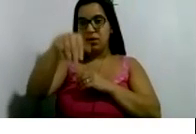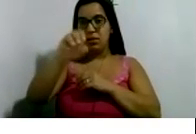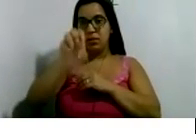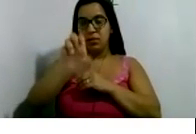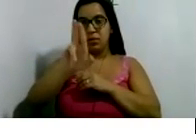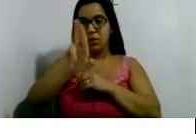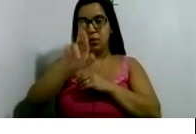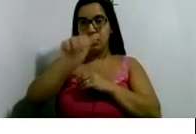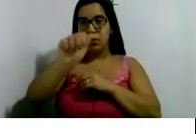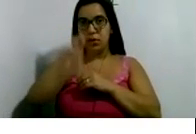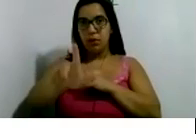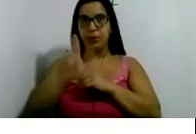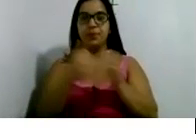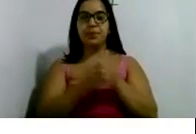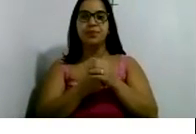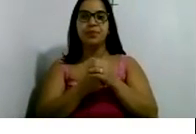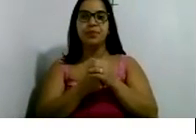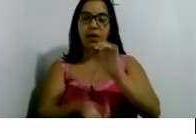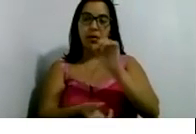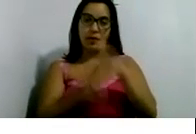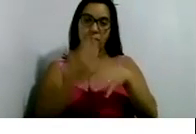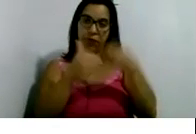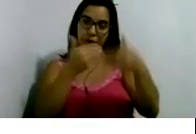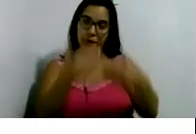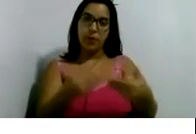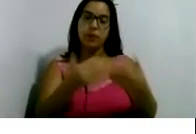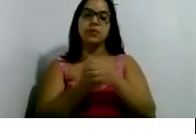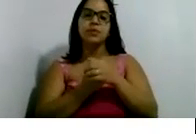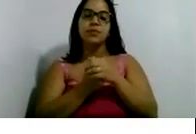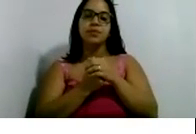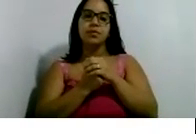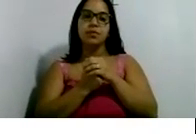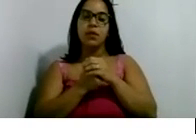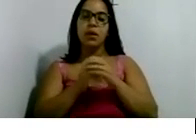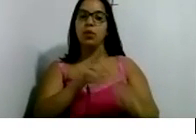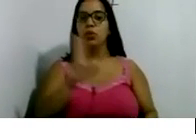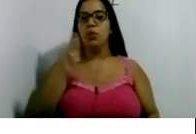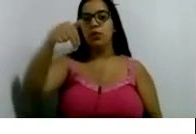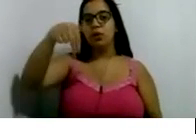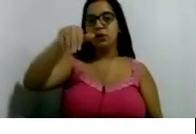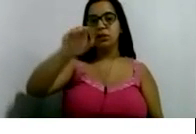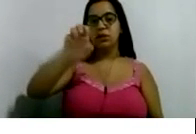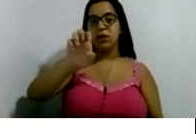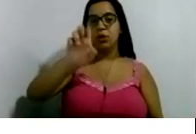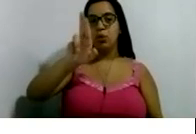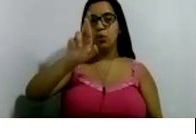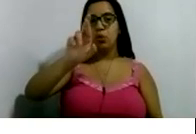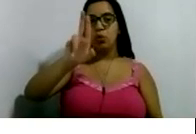Então, esse processo de formação do sistema nervoso é chamado de